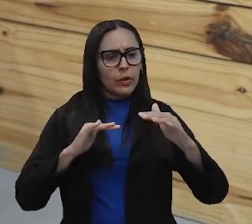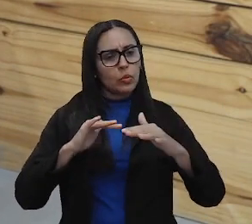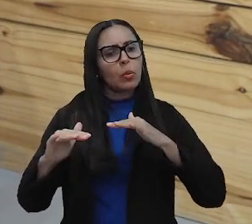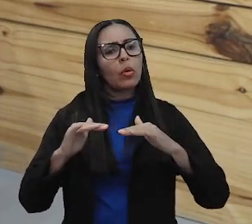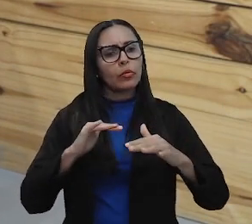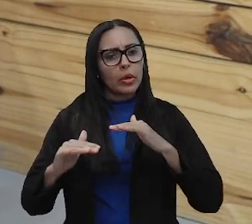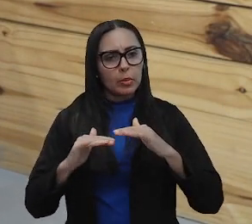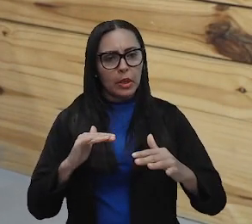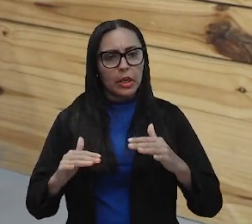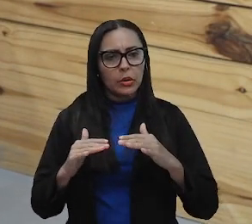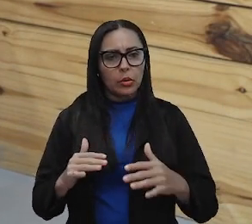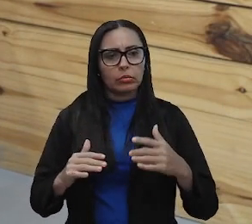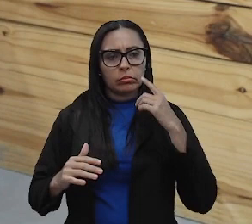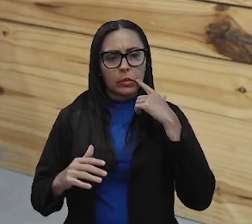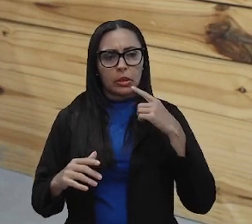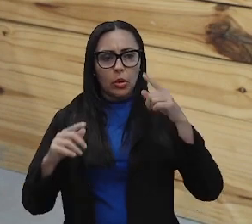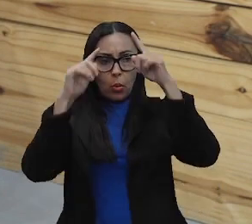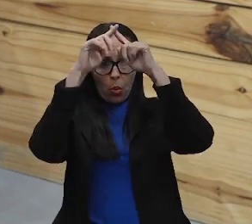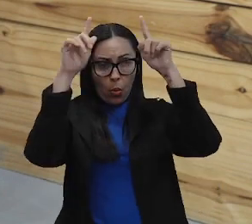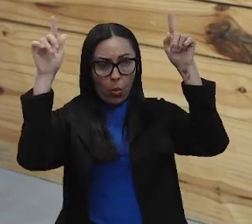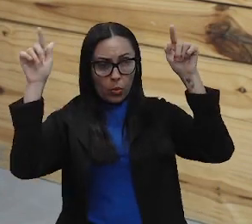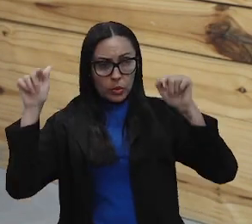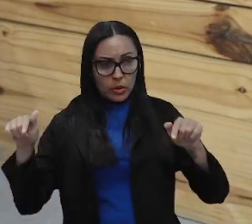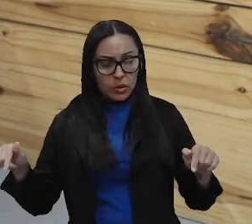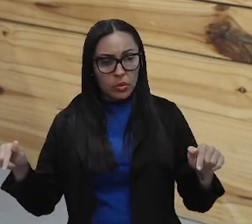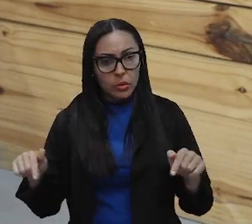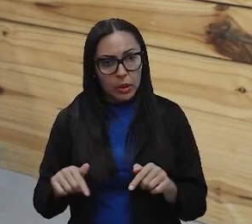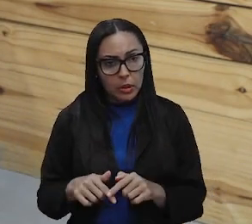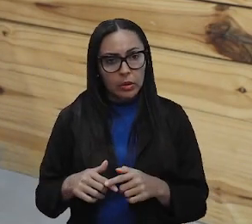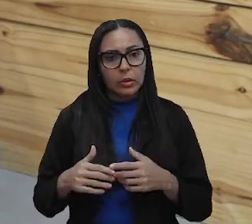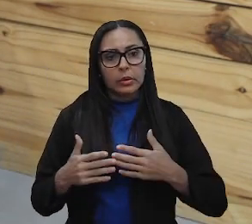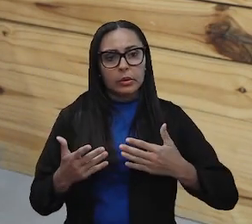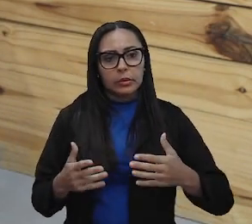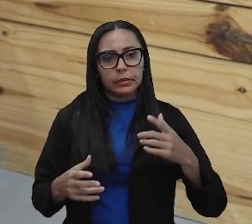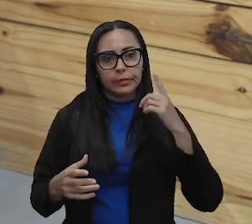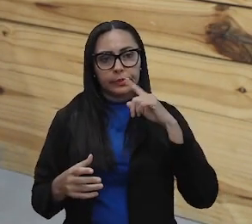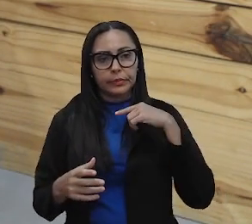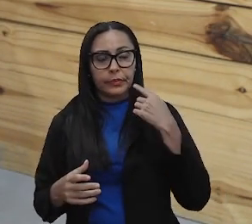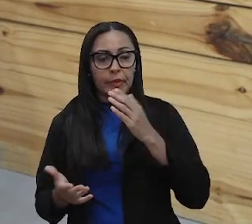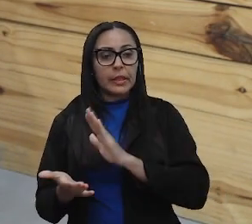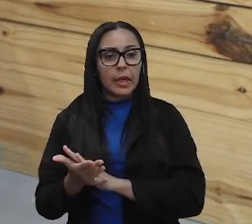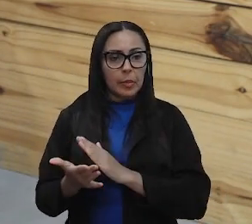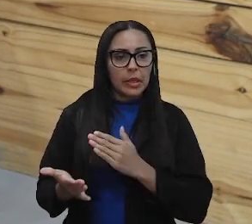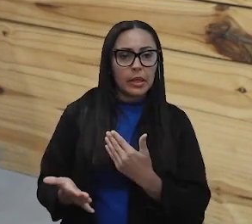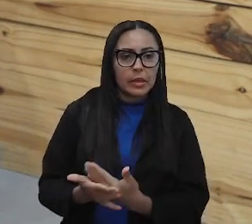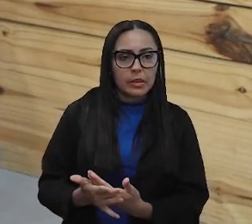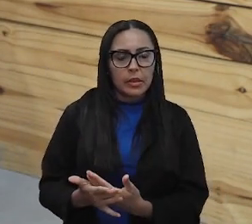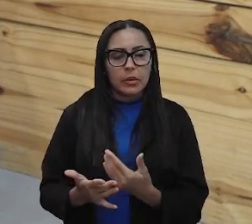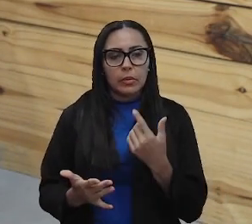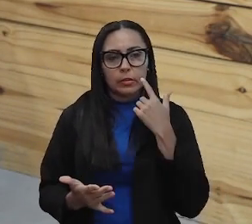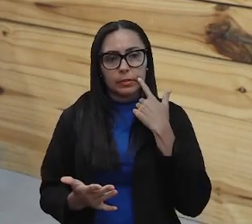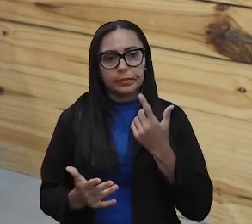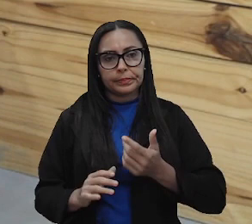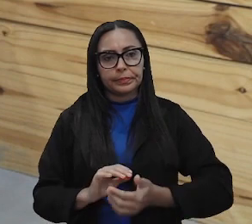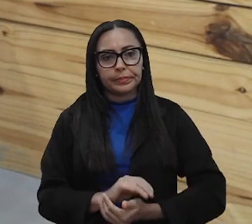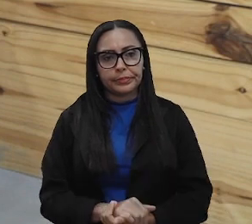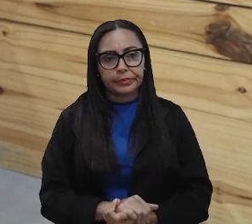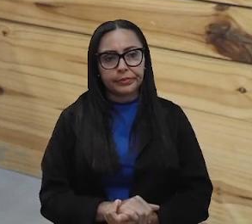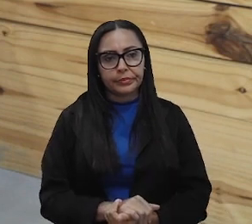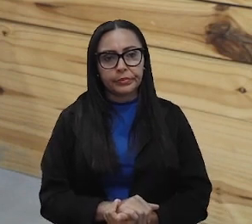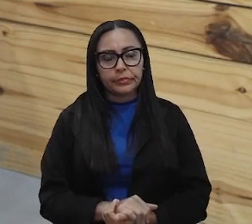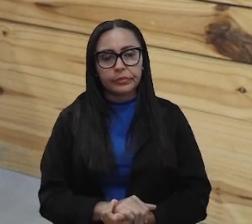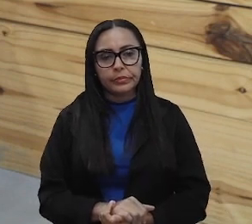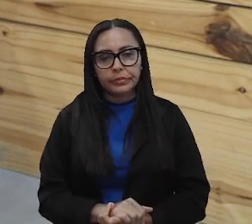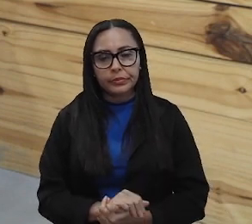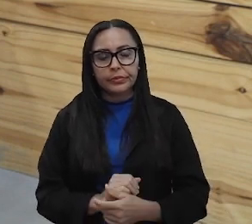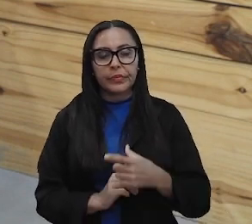num ângulo horizontal, fazendo toda aquela interpretação do que ele está abordando. Então, aí vai ter o